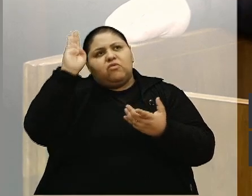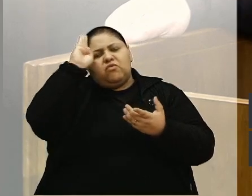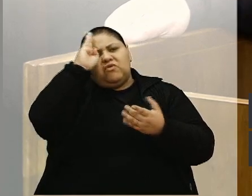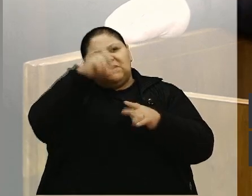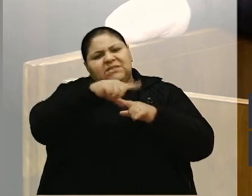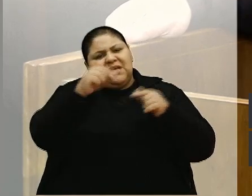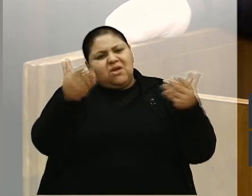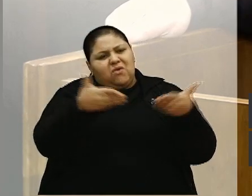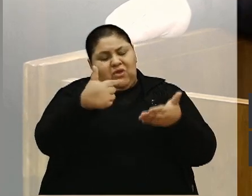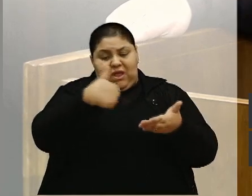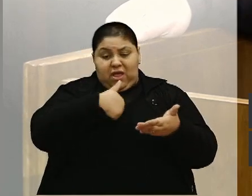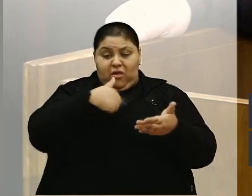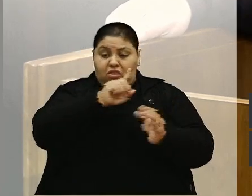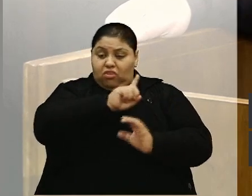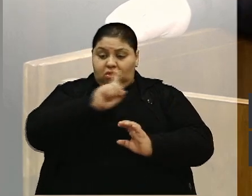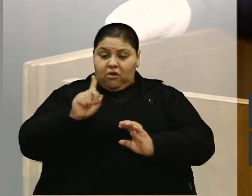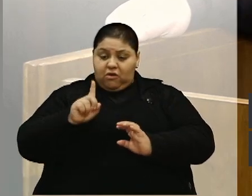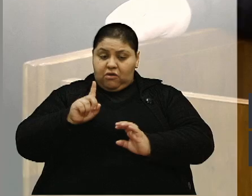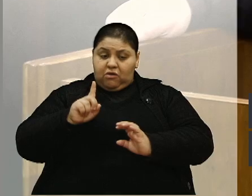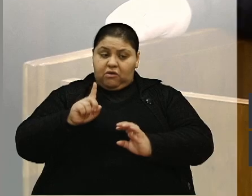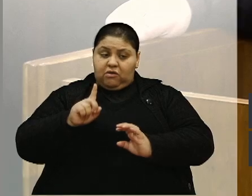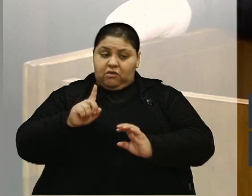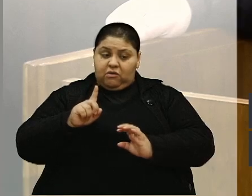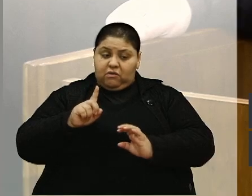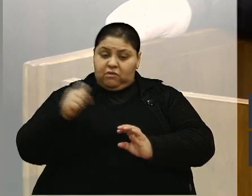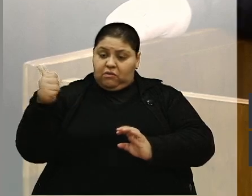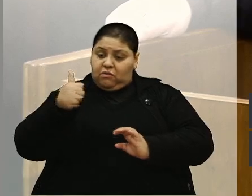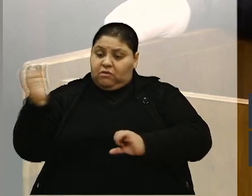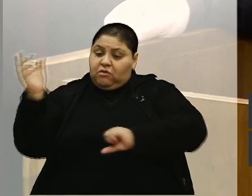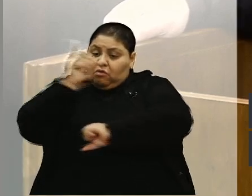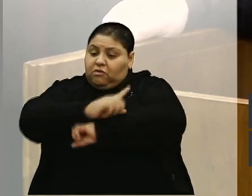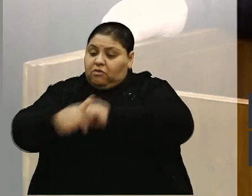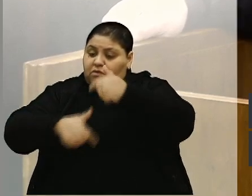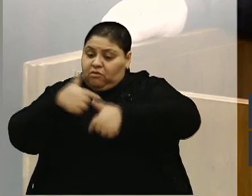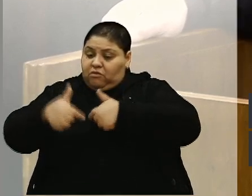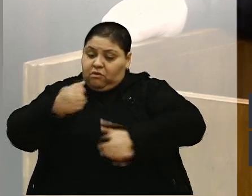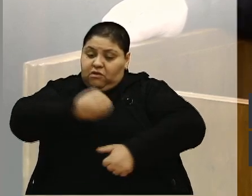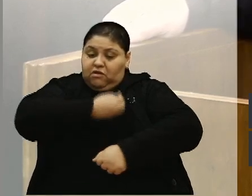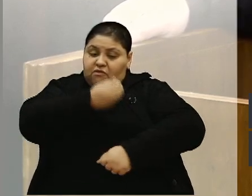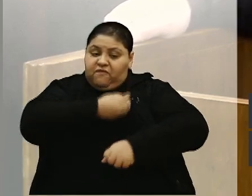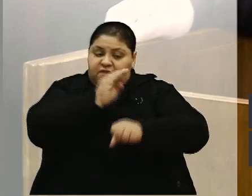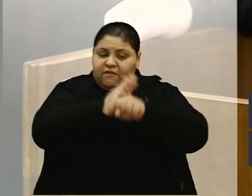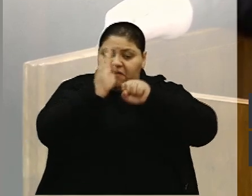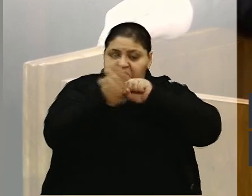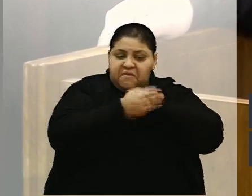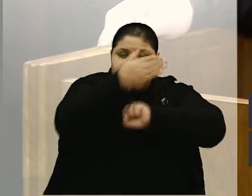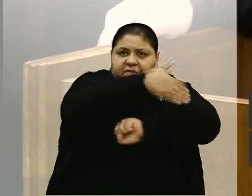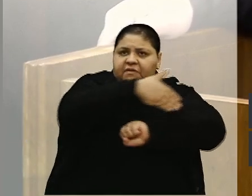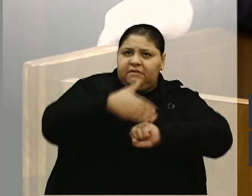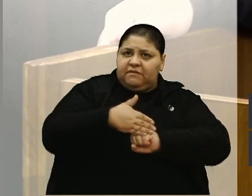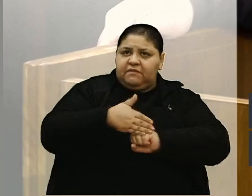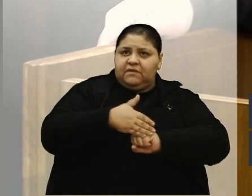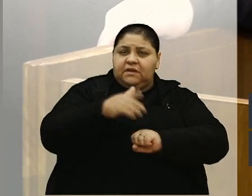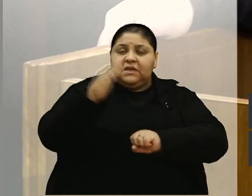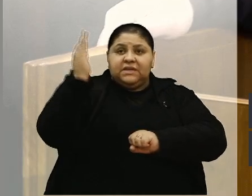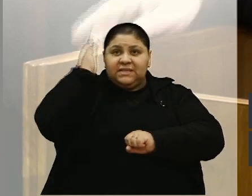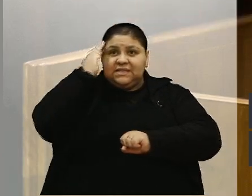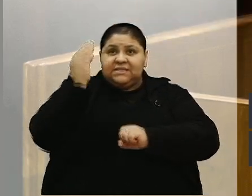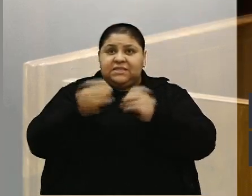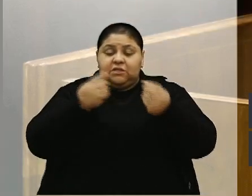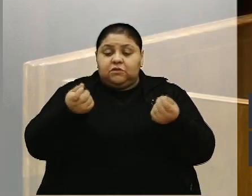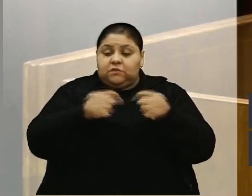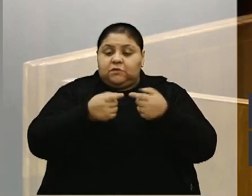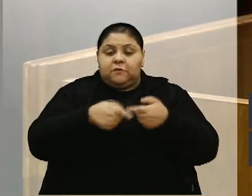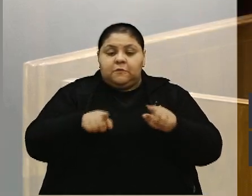esse vereador não. Deus, meu primeiro dia de trabalho aqui, eu vivo nos bairros. Vivo na rua e sei aonde precisa. Mas